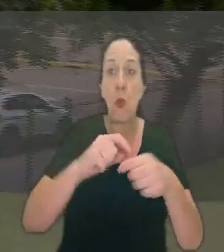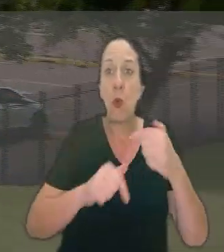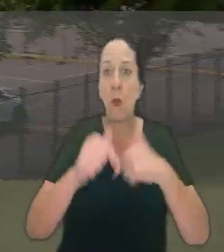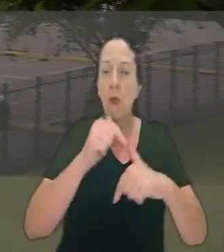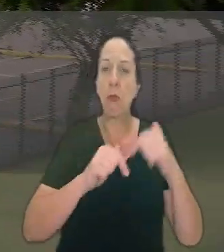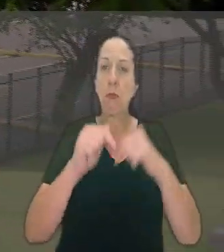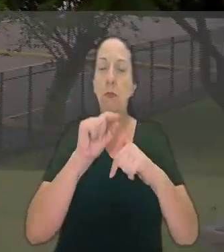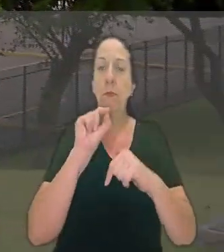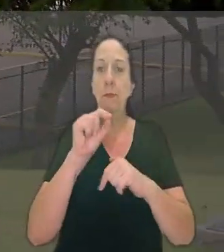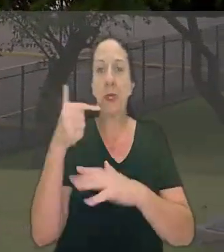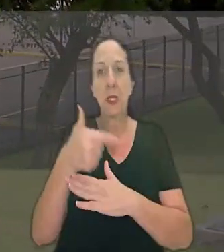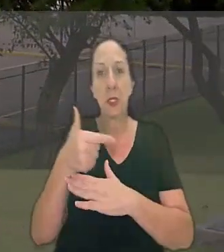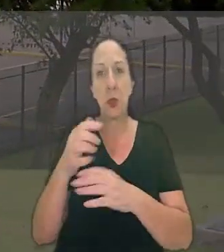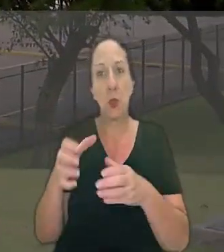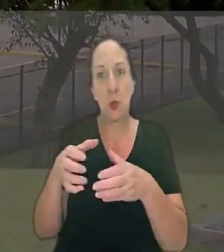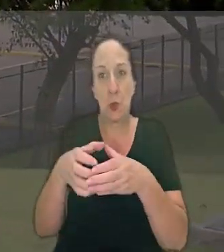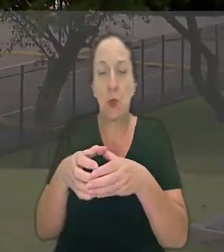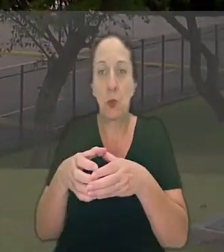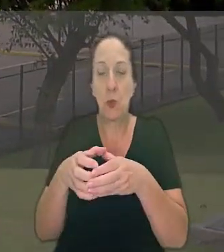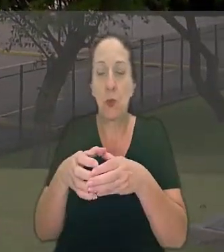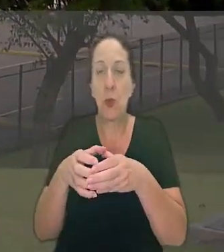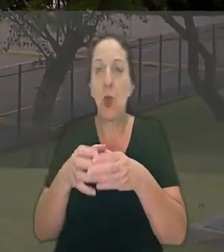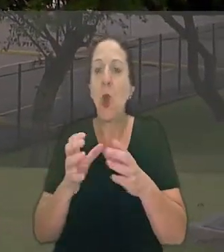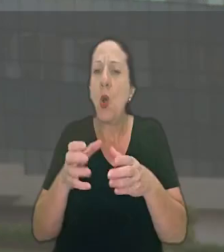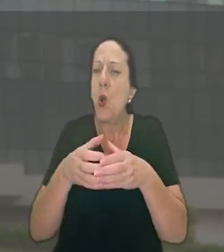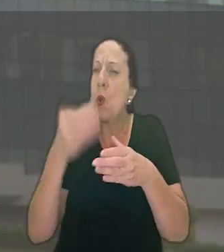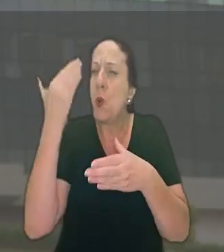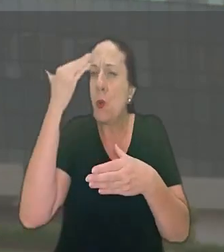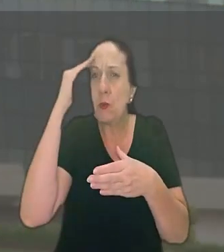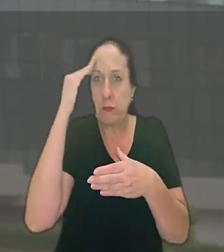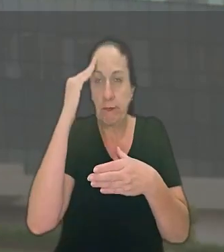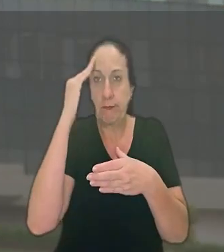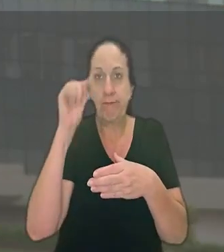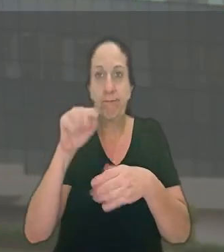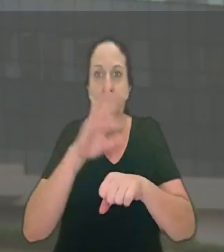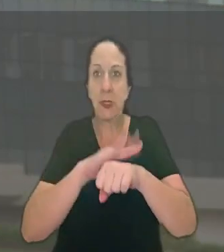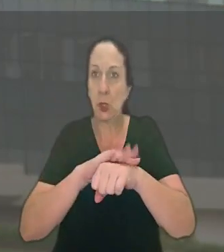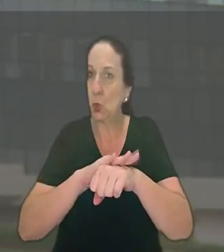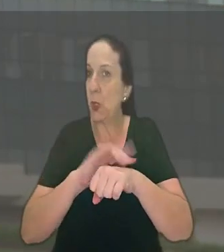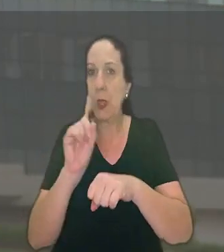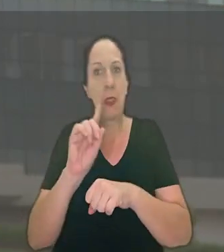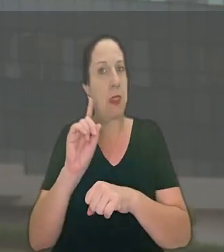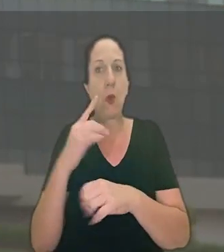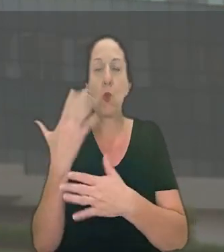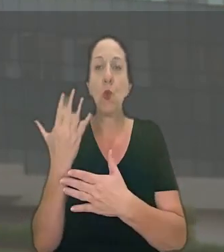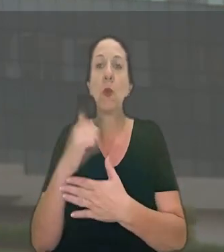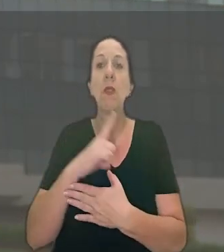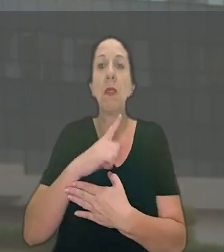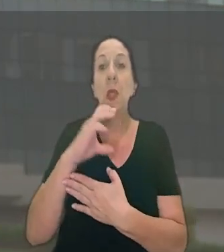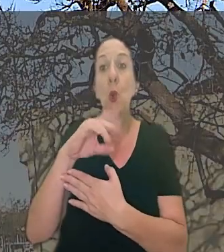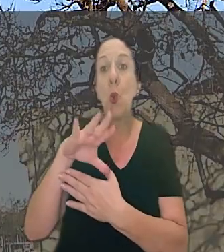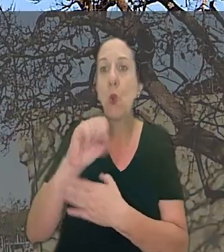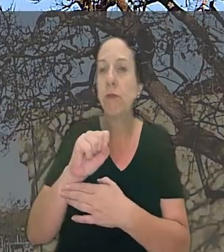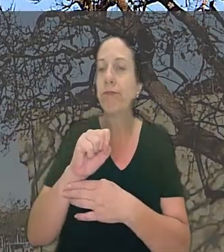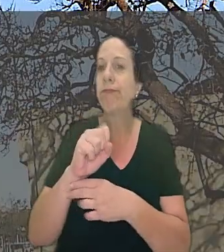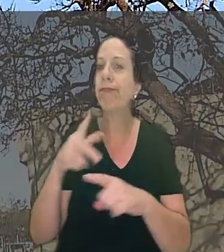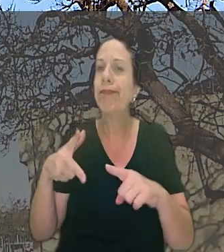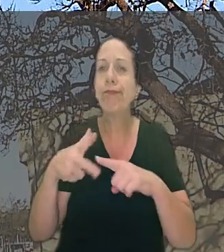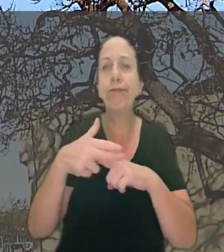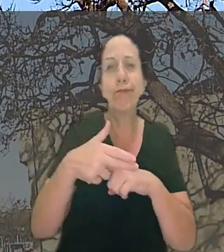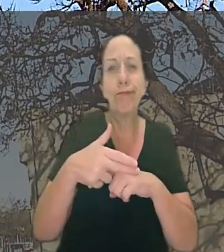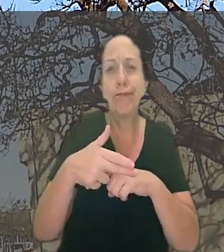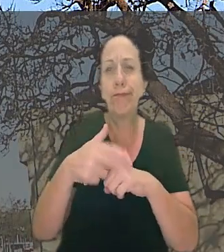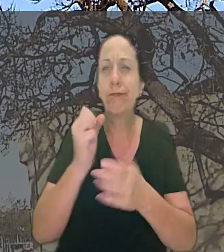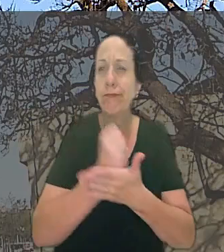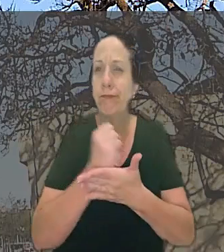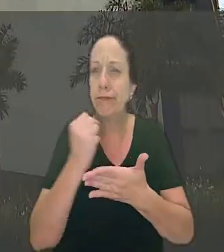reintegração do trabalhador foi determinado pela 2ª turma. O colegiado entendeu que, por ser doença incurável, a ruptura do